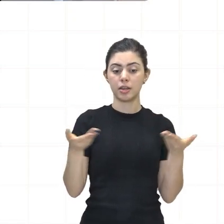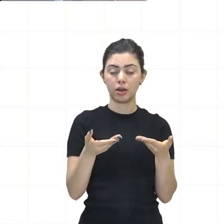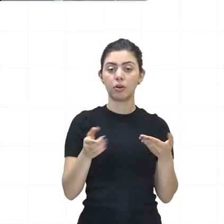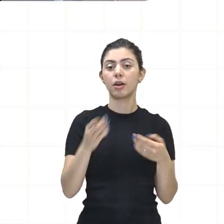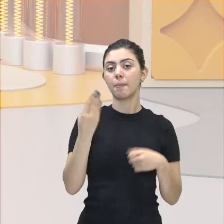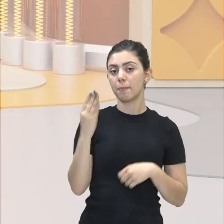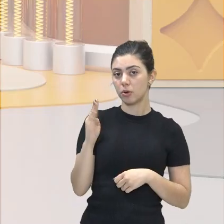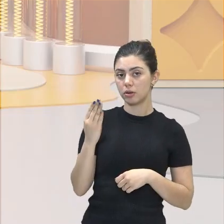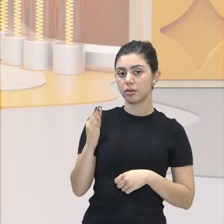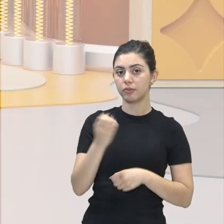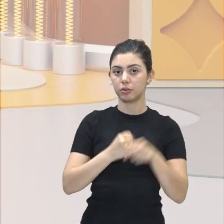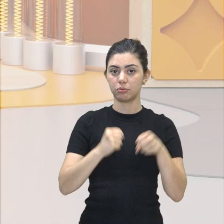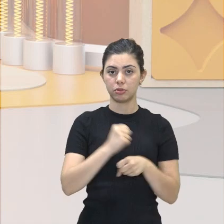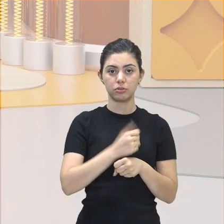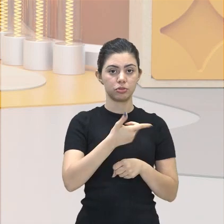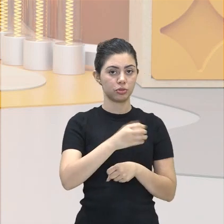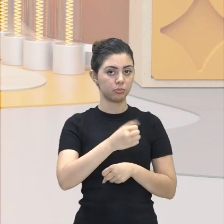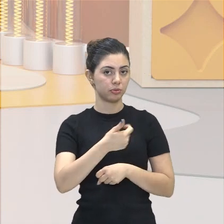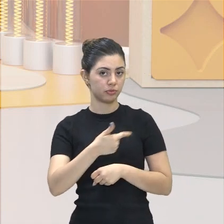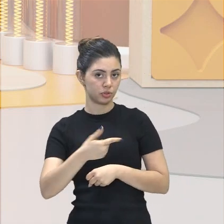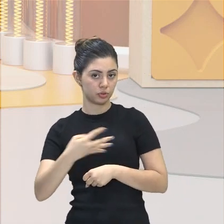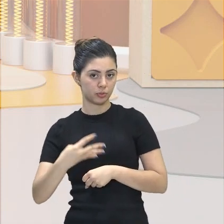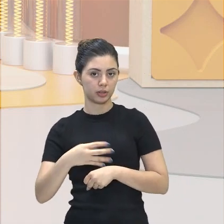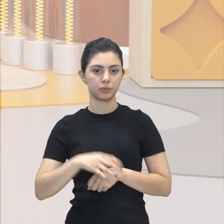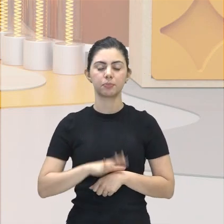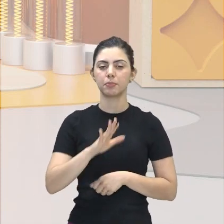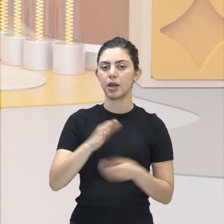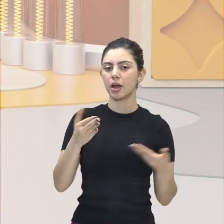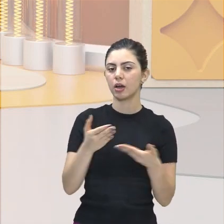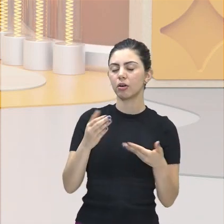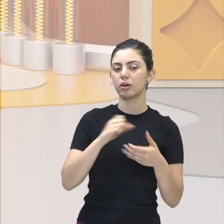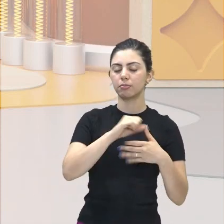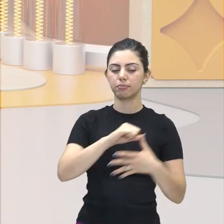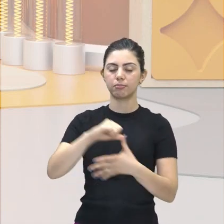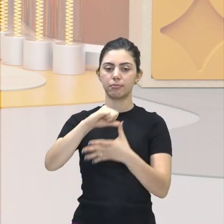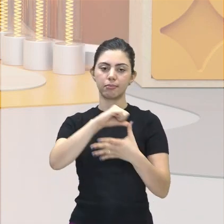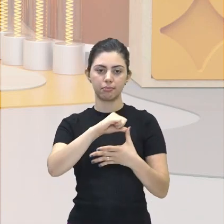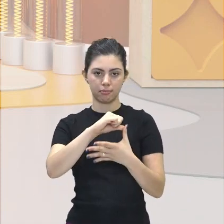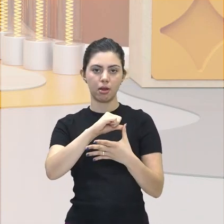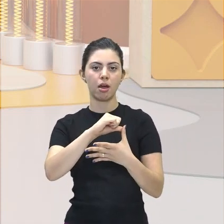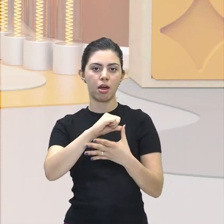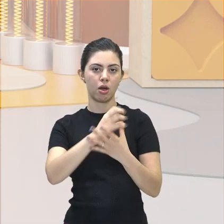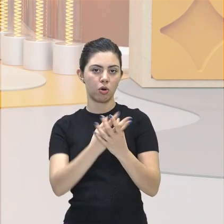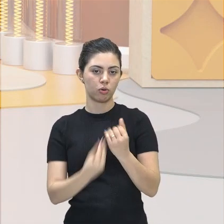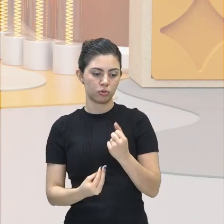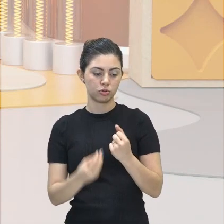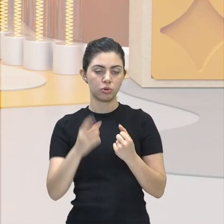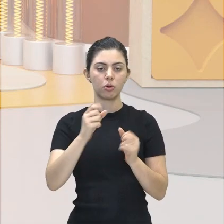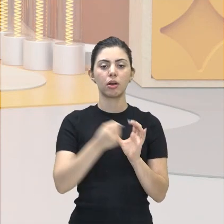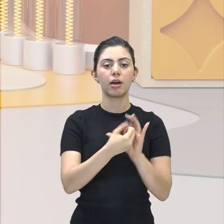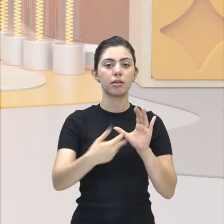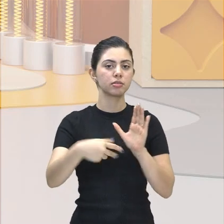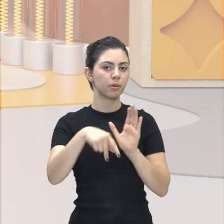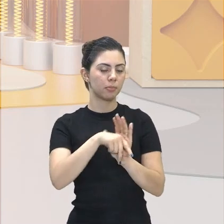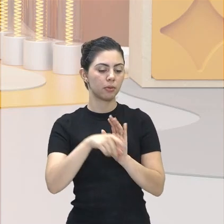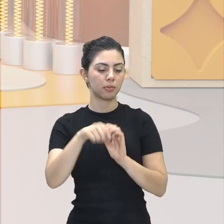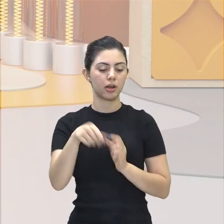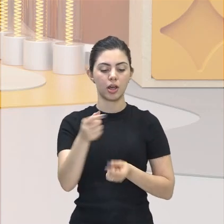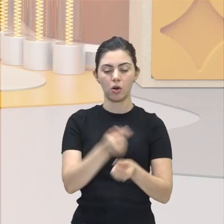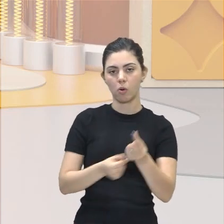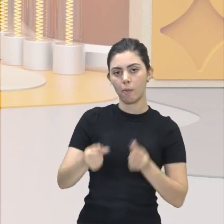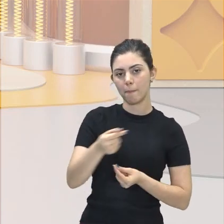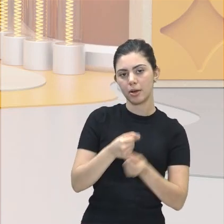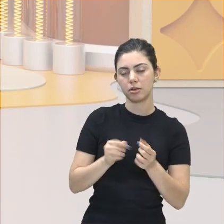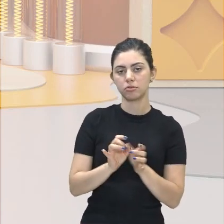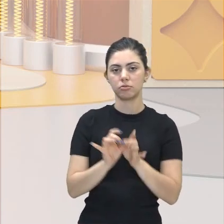2024. As principais características do Mercosul, a gente vai relembrar agora. A primeira delas é a questão do livre comércio, né? Que é quando você tem